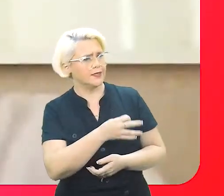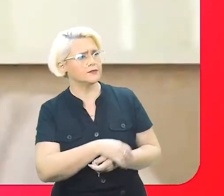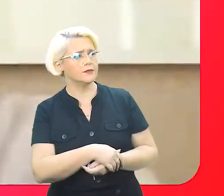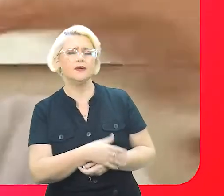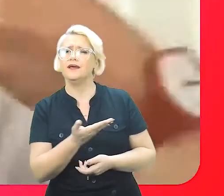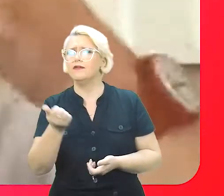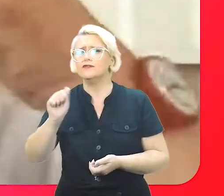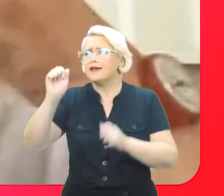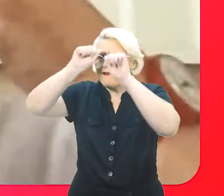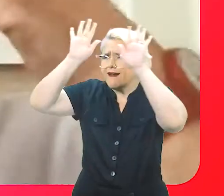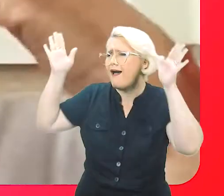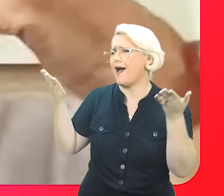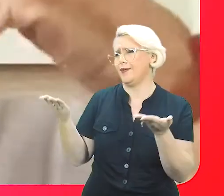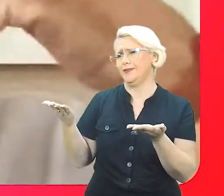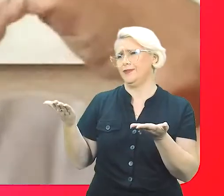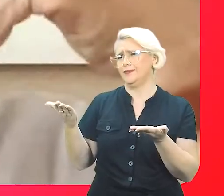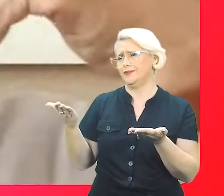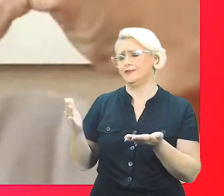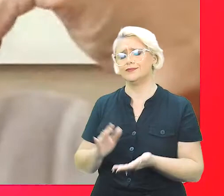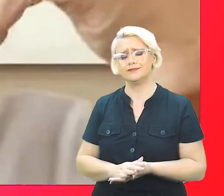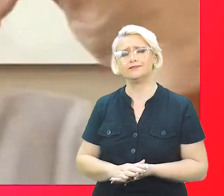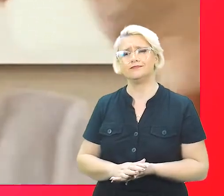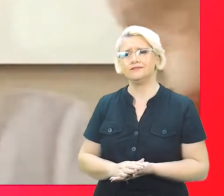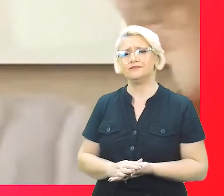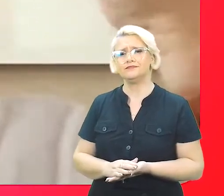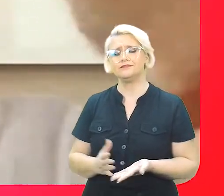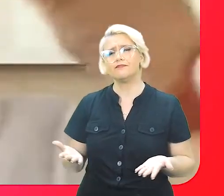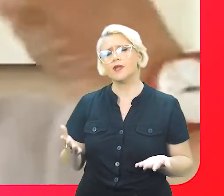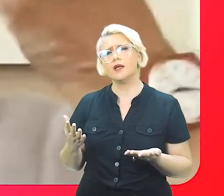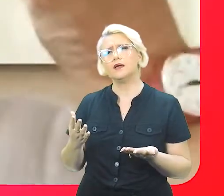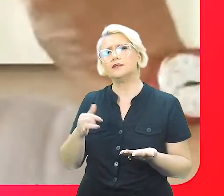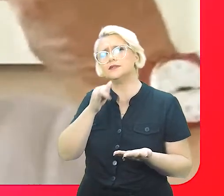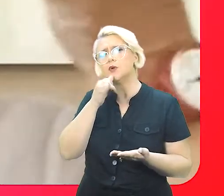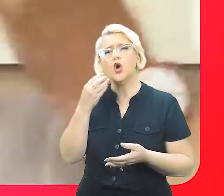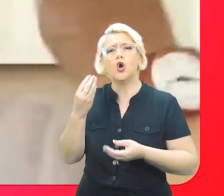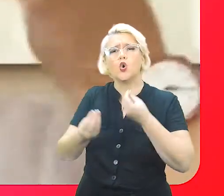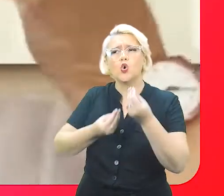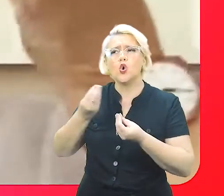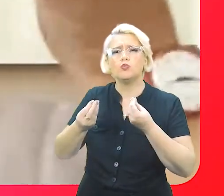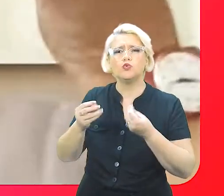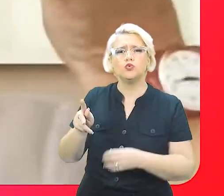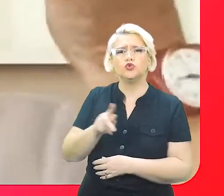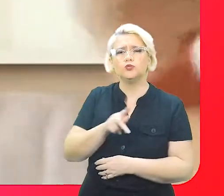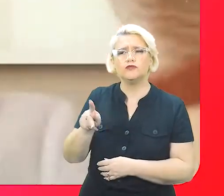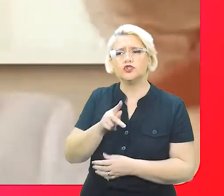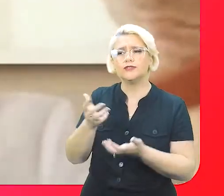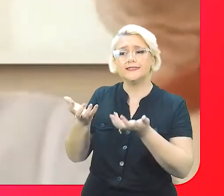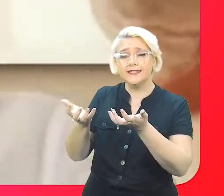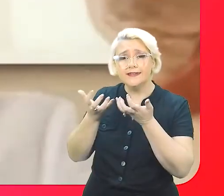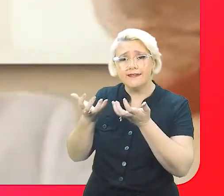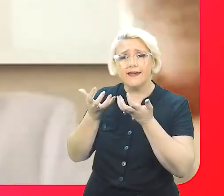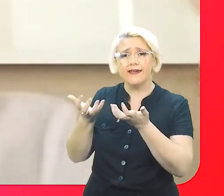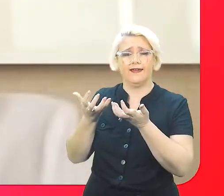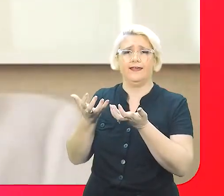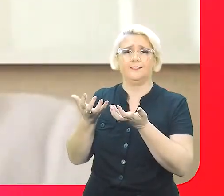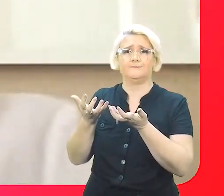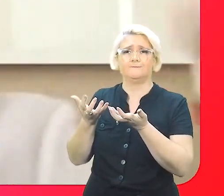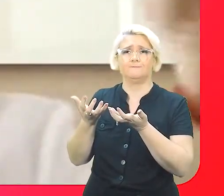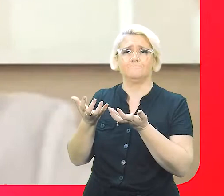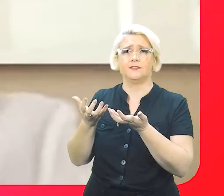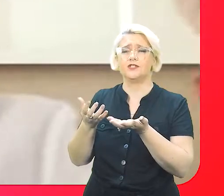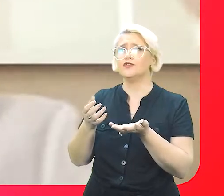tão claro, né? Como que os professores querem